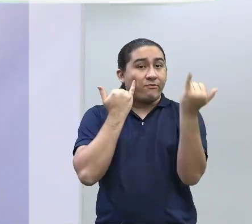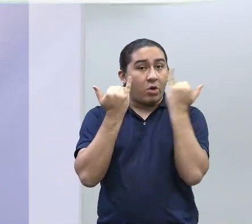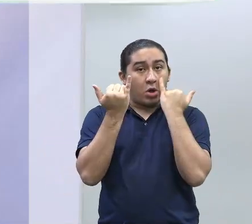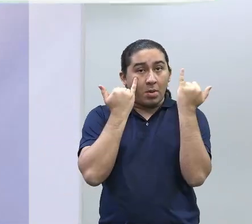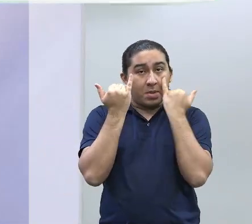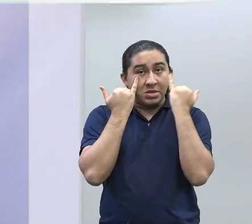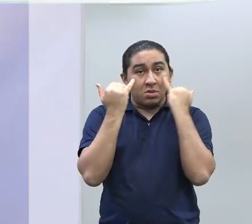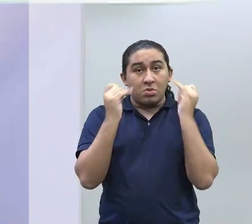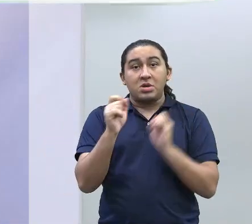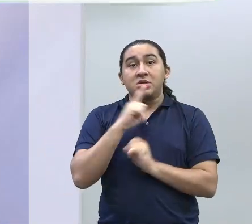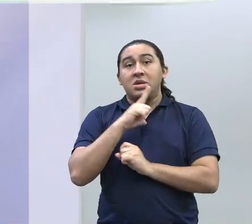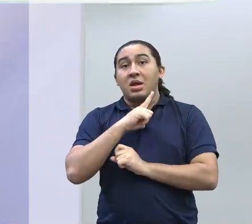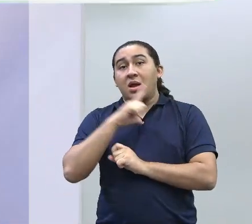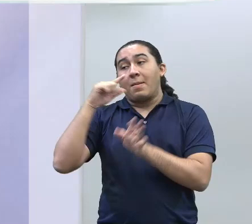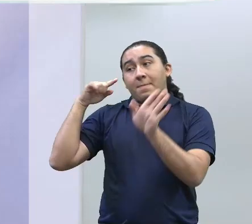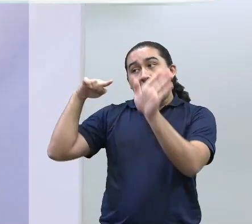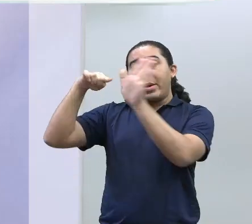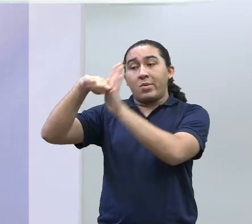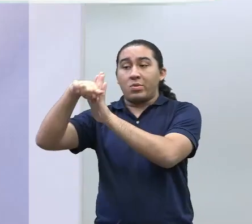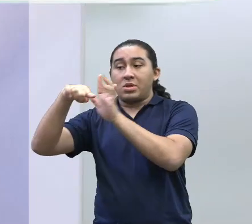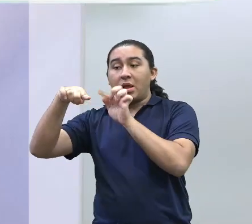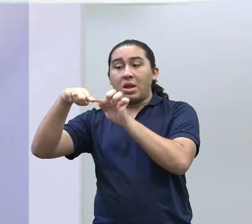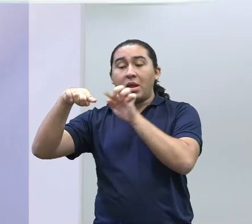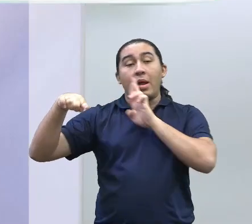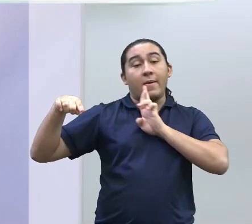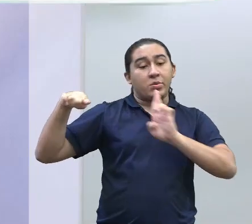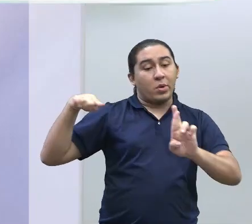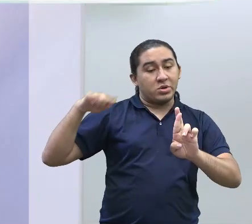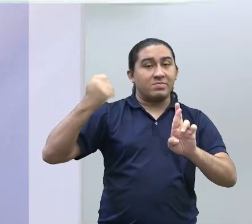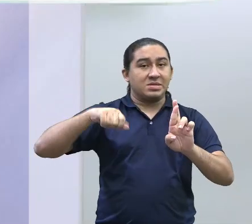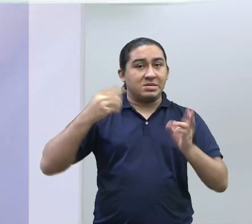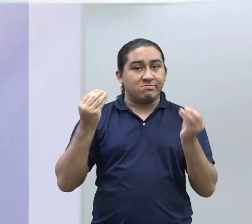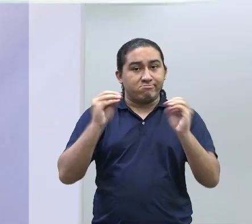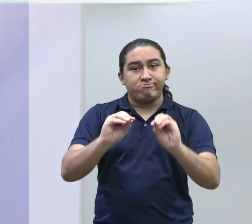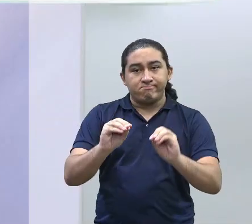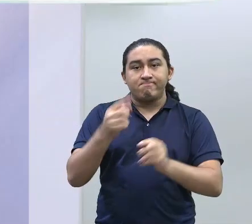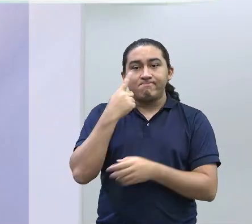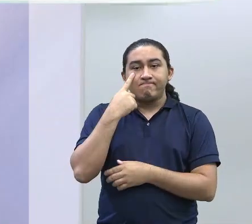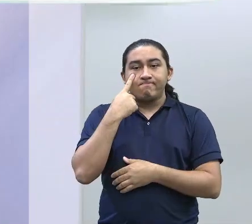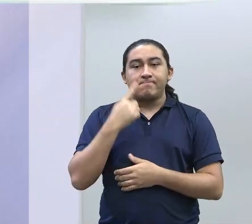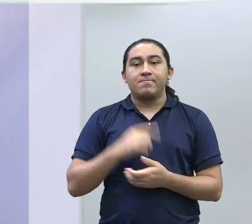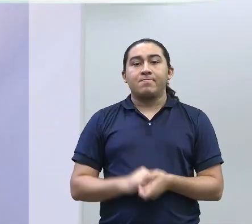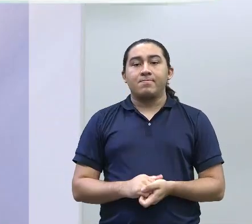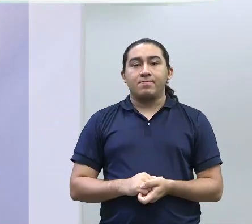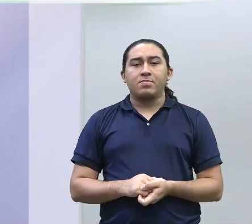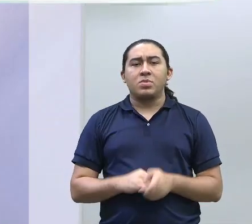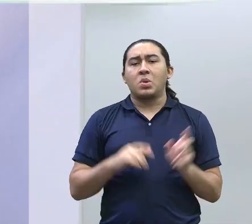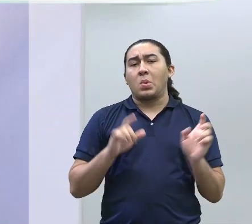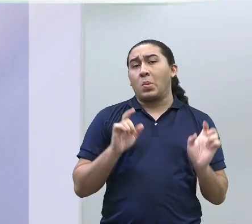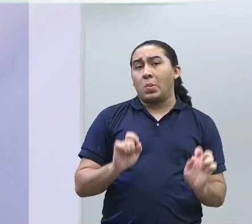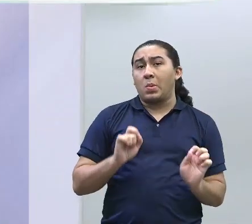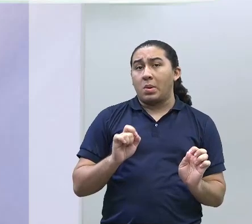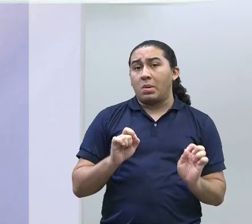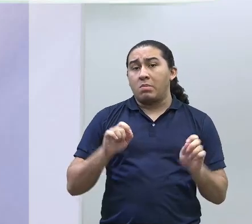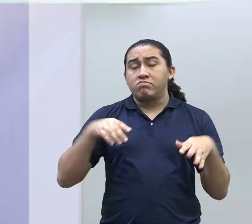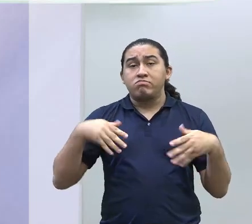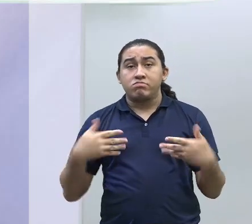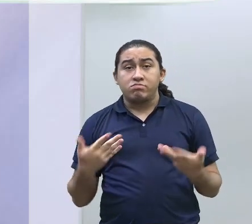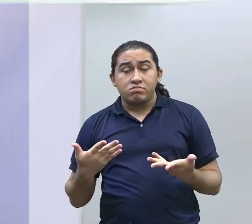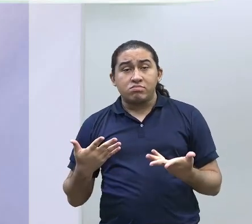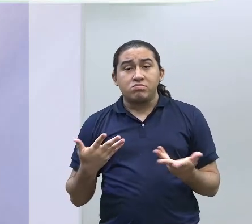que respondam a essas perguntas. Vamos ver? Olha aí, o que?